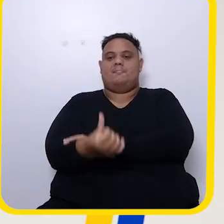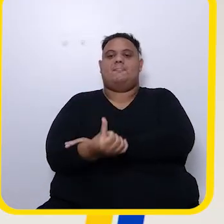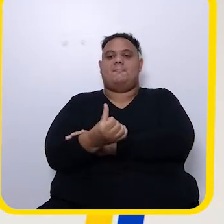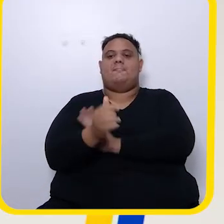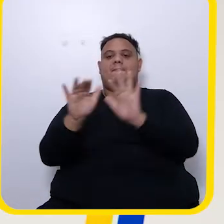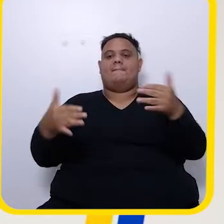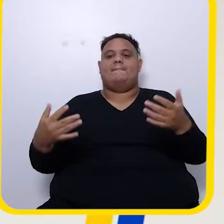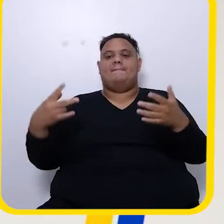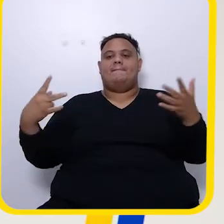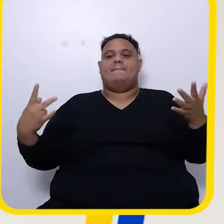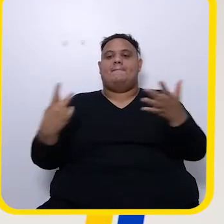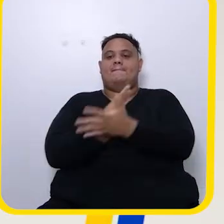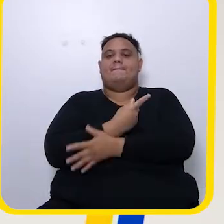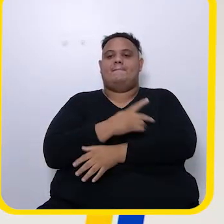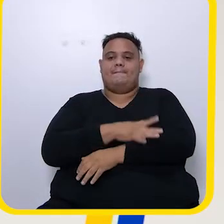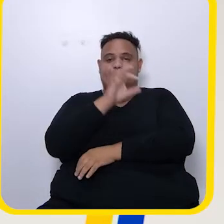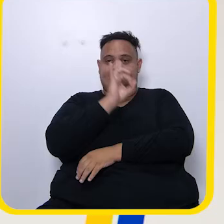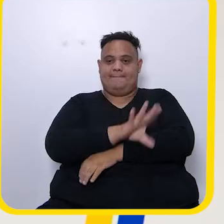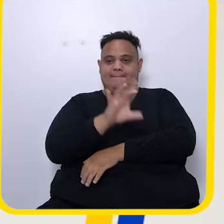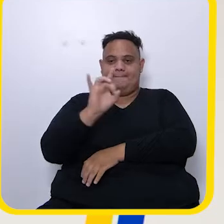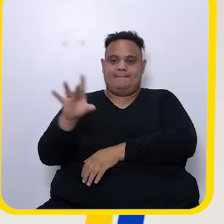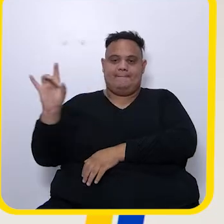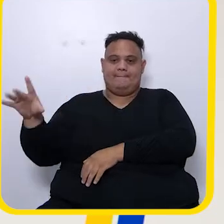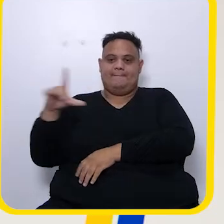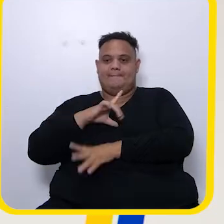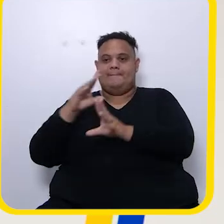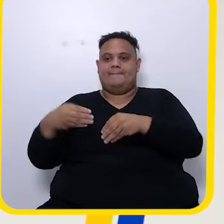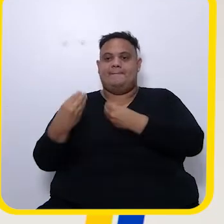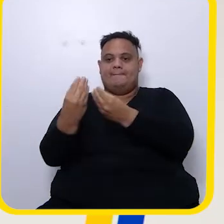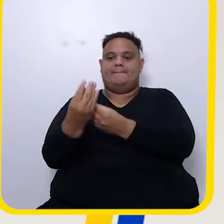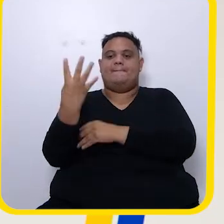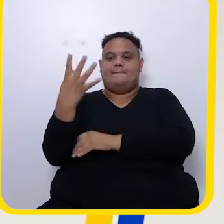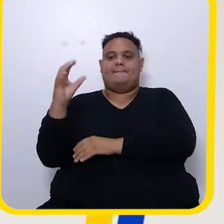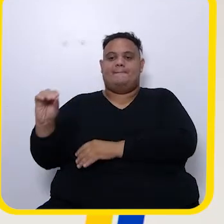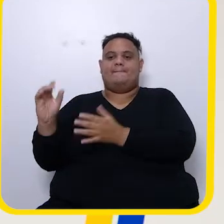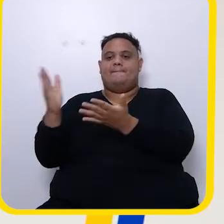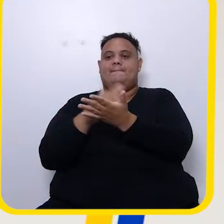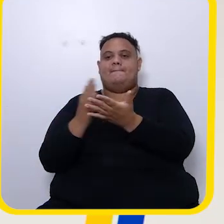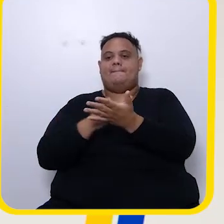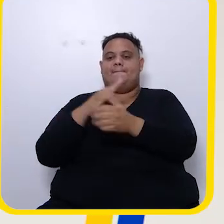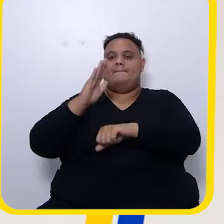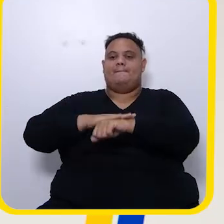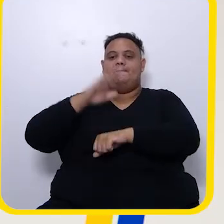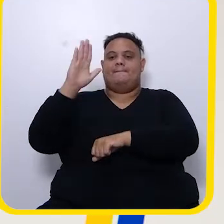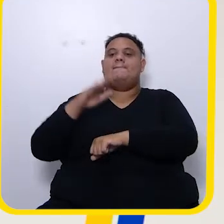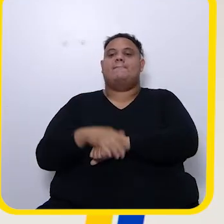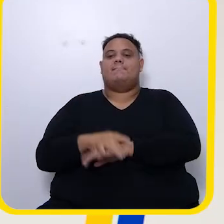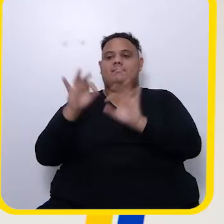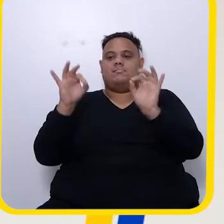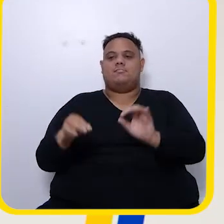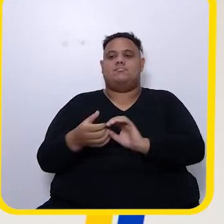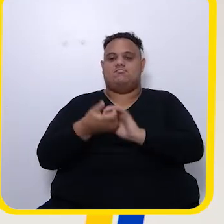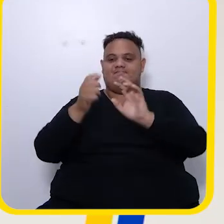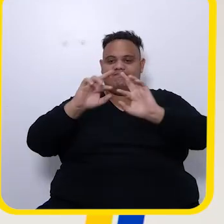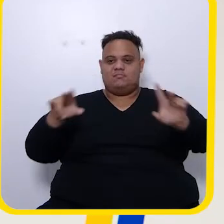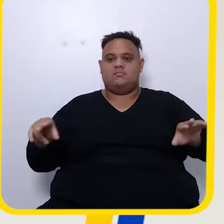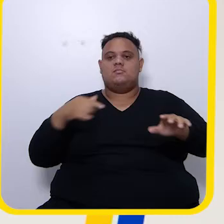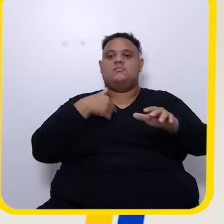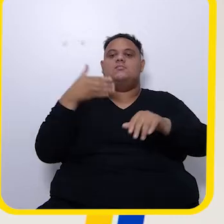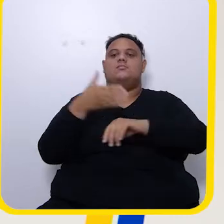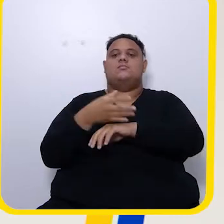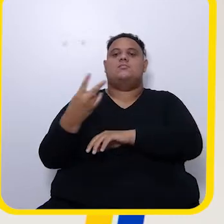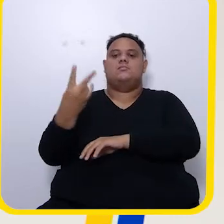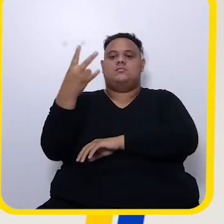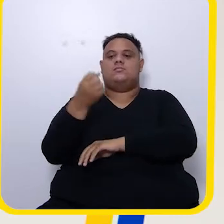isso aconteceu, cada um teve que entregar 40 panfletos a mais. Então é a diferença entre essas